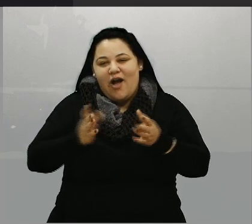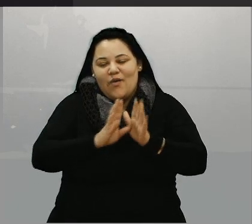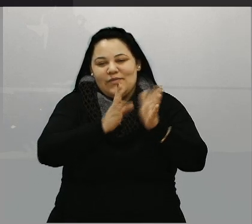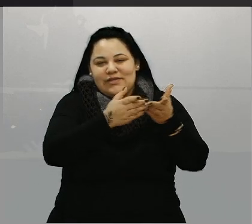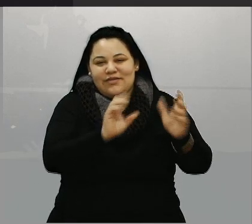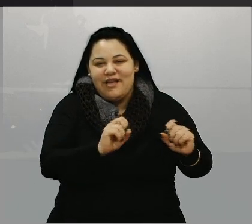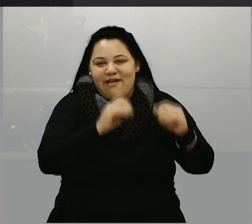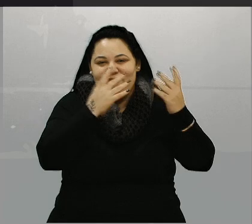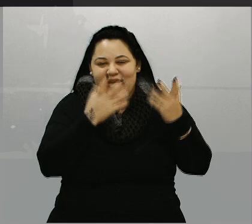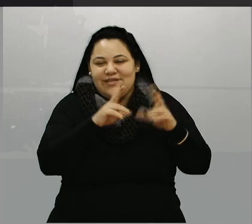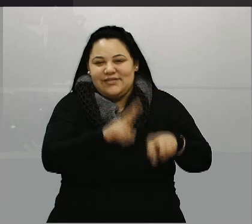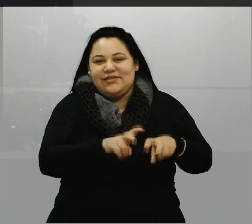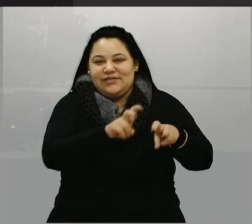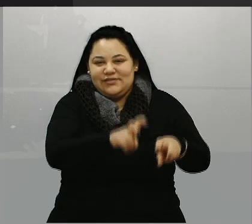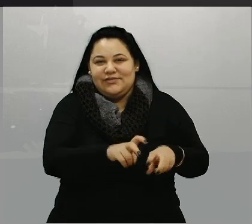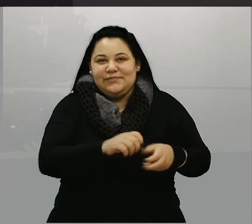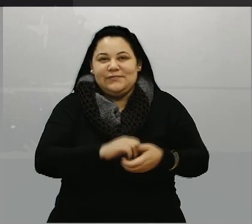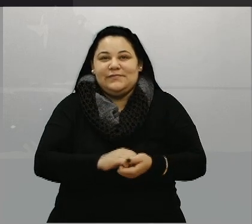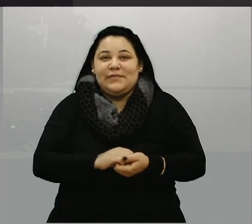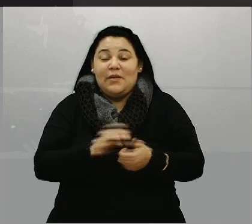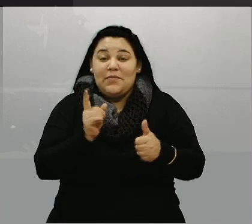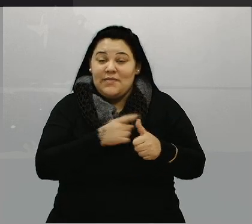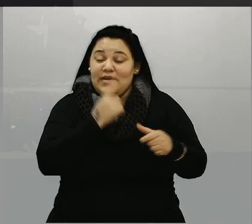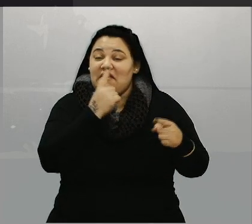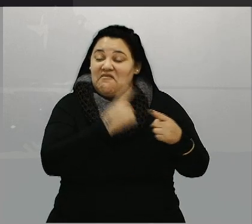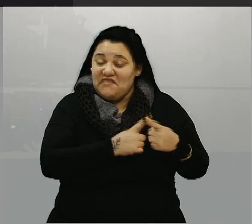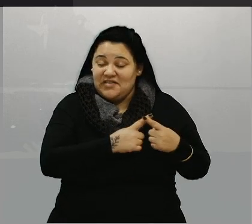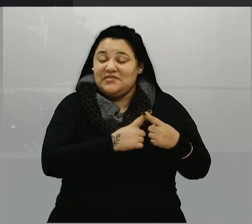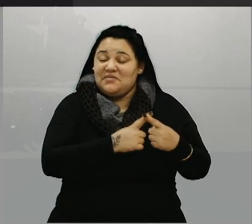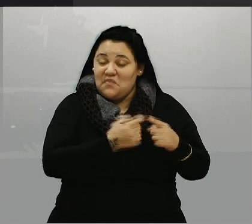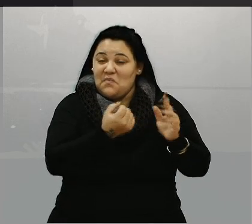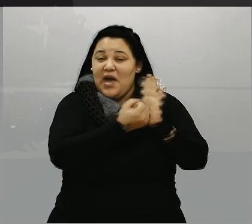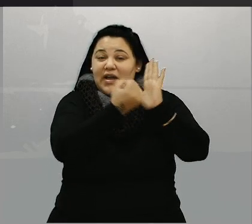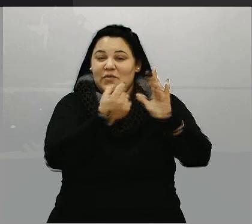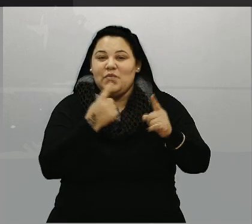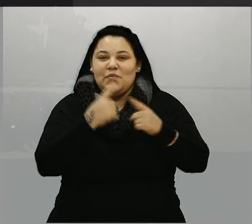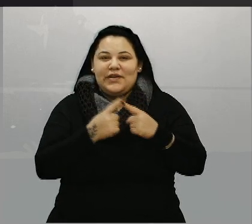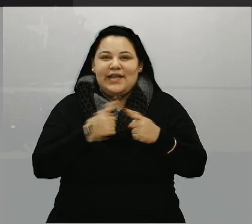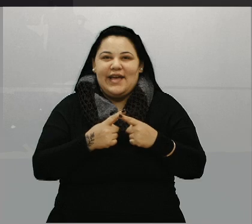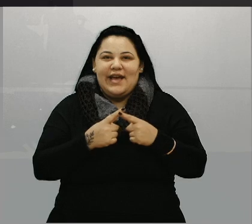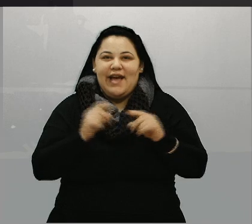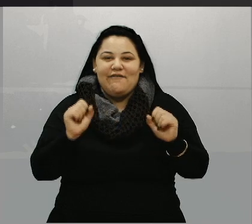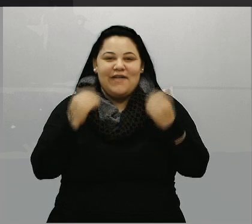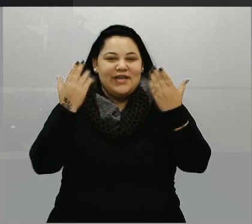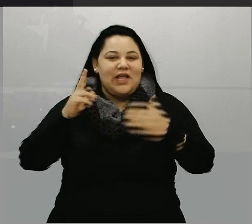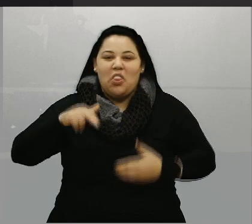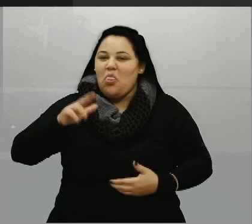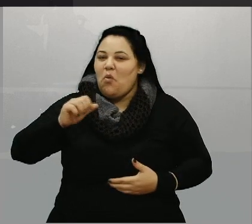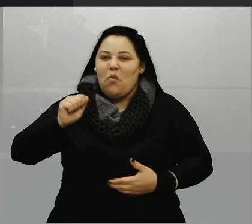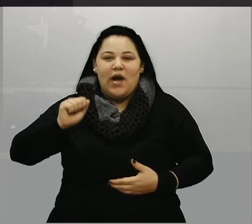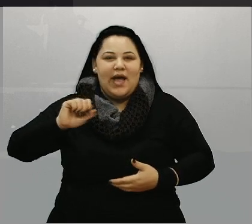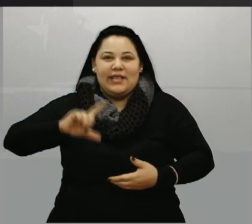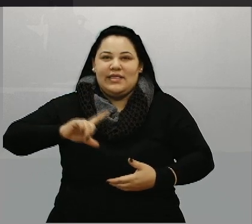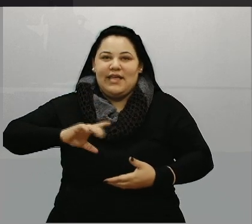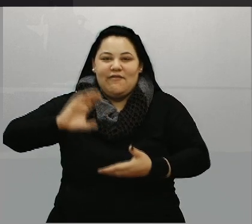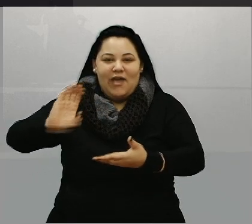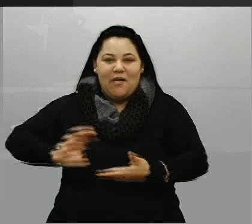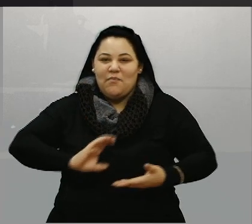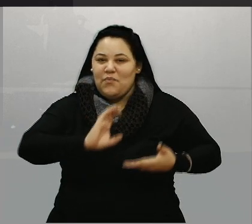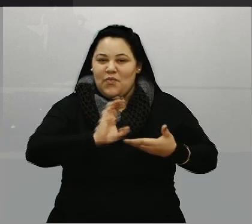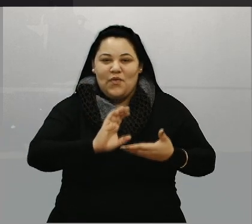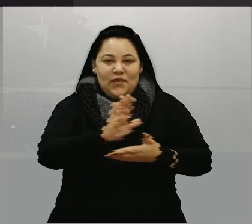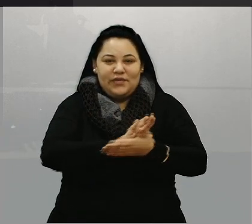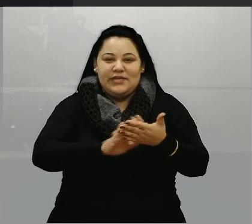do Agricultor pela primeira vez na história, porque a festa nunca tinha tido verba nenhuma, nunca tinha ganhado nenhum centavo de